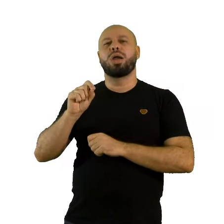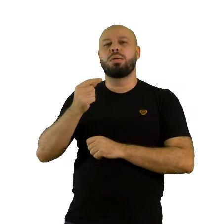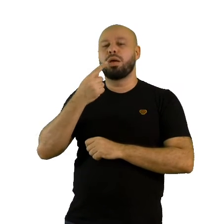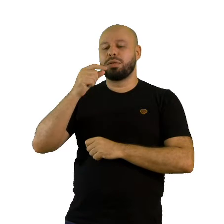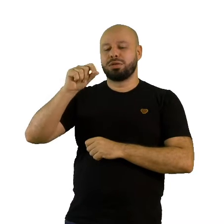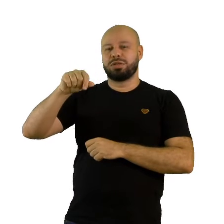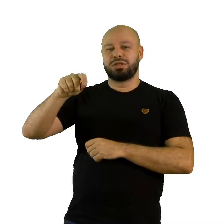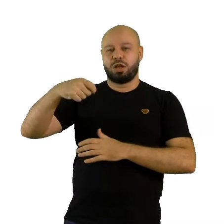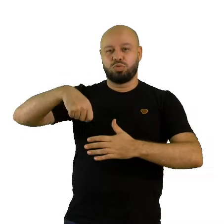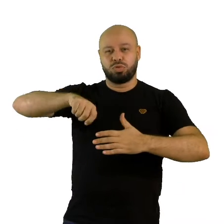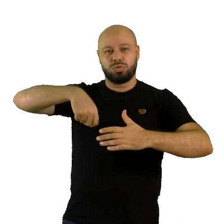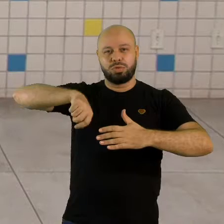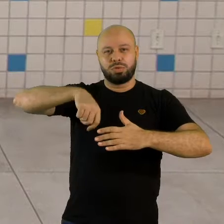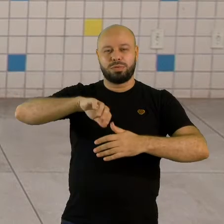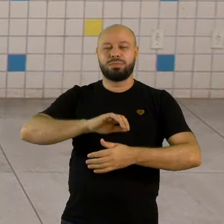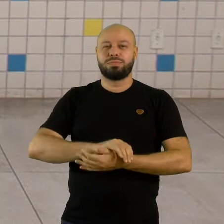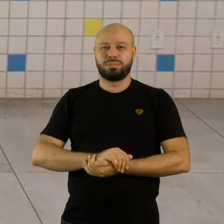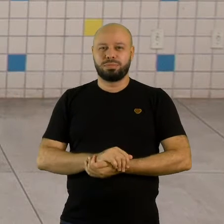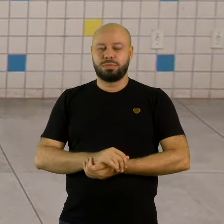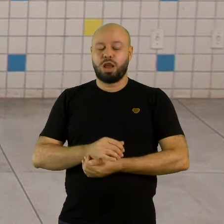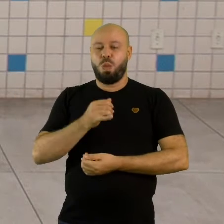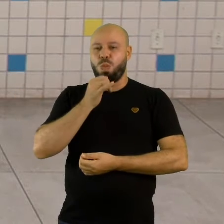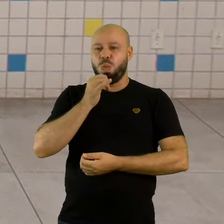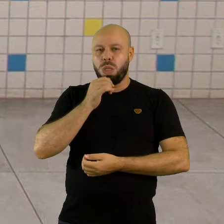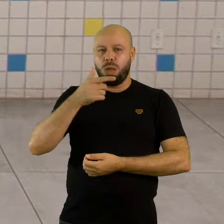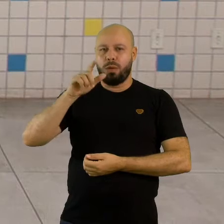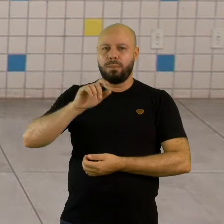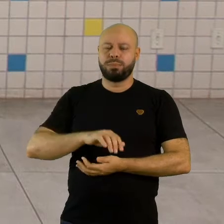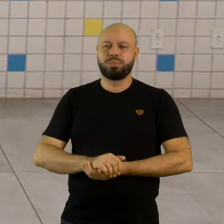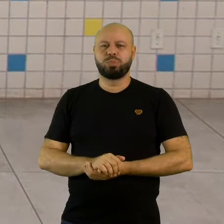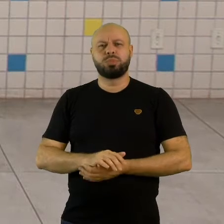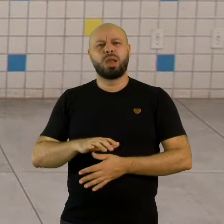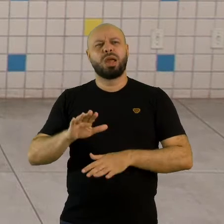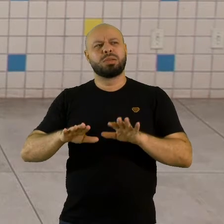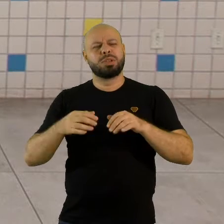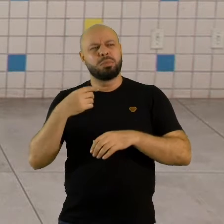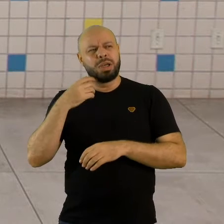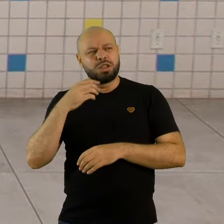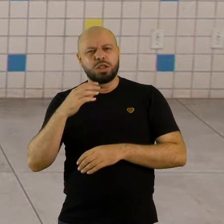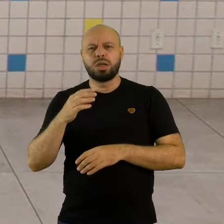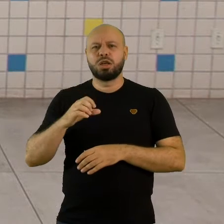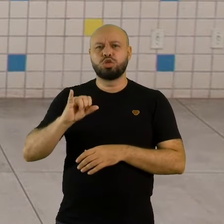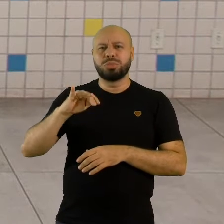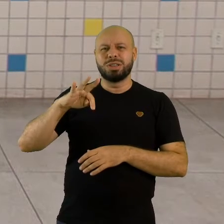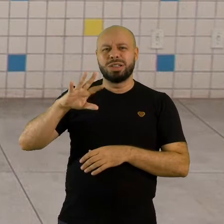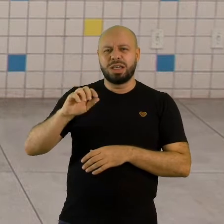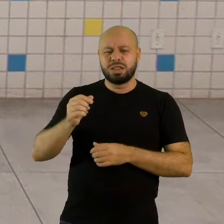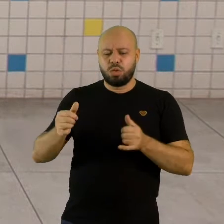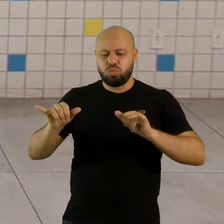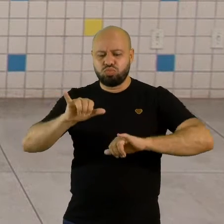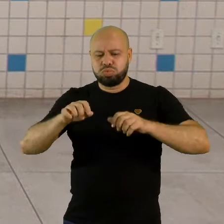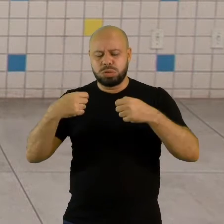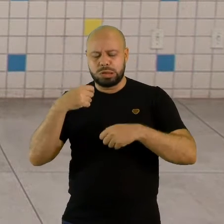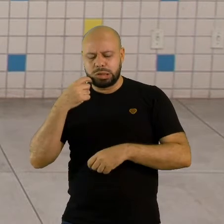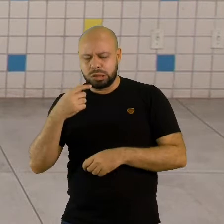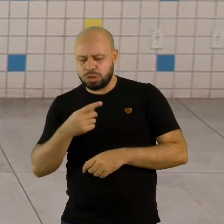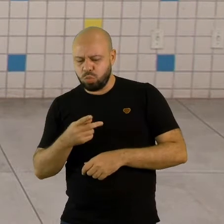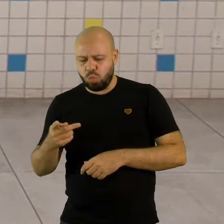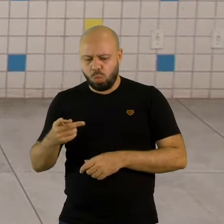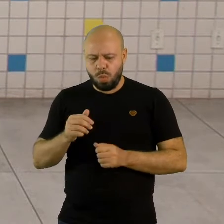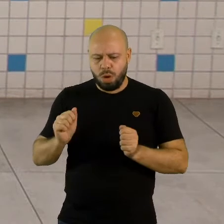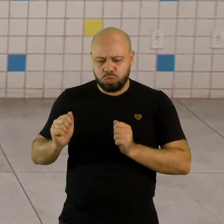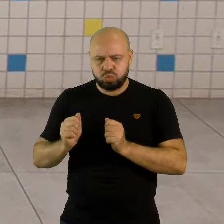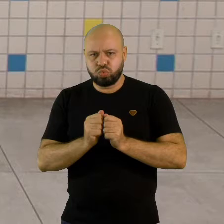exemplo para facilitar para vocês seria, quando eu falo que tem uma substância química, ela tem que ter afinidade para ter a